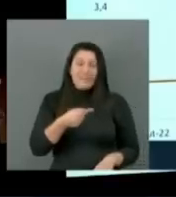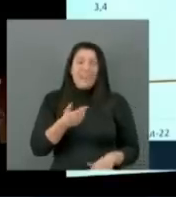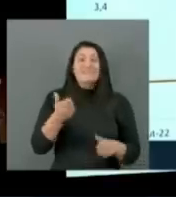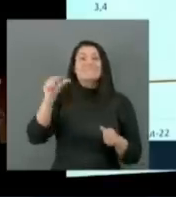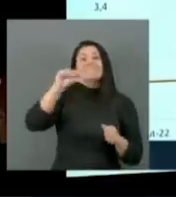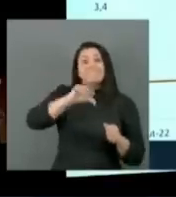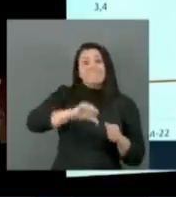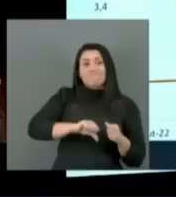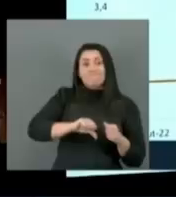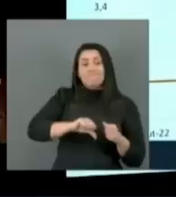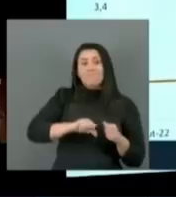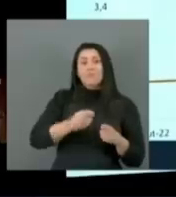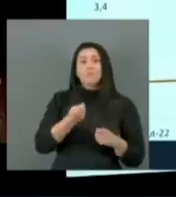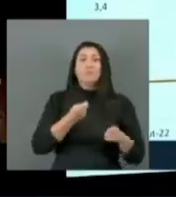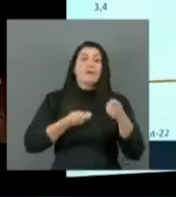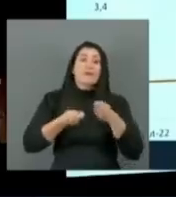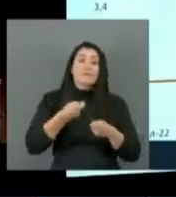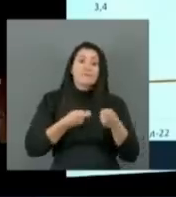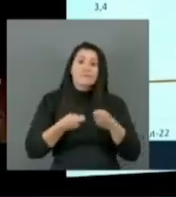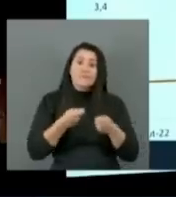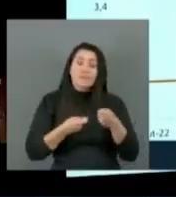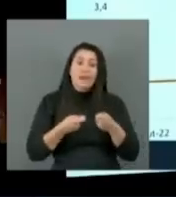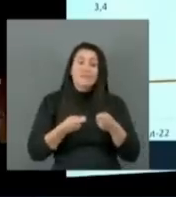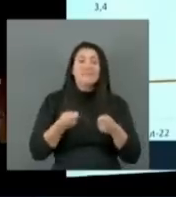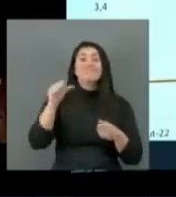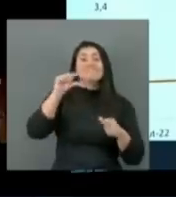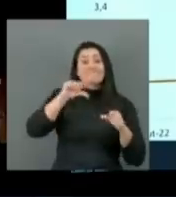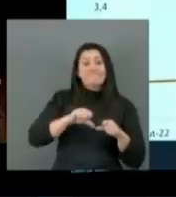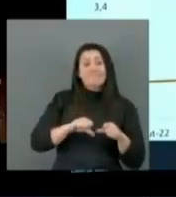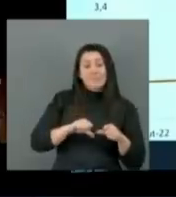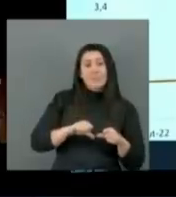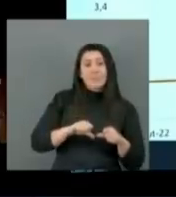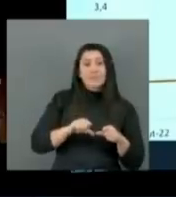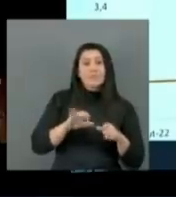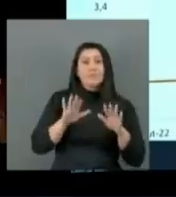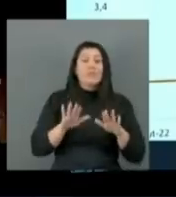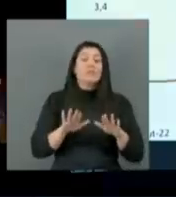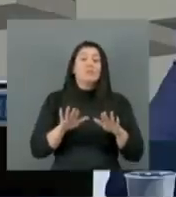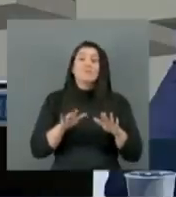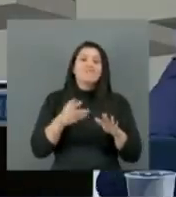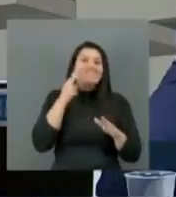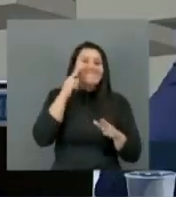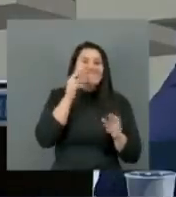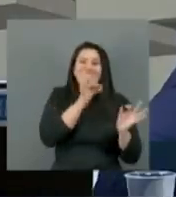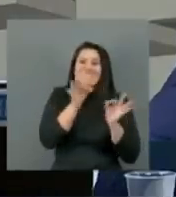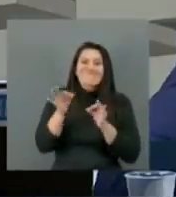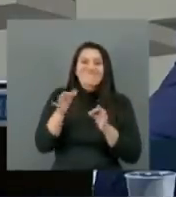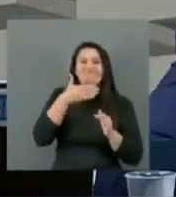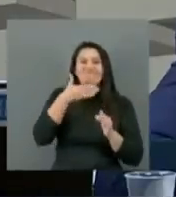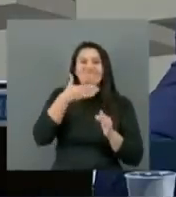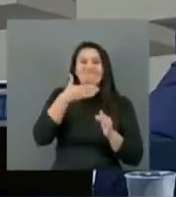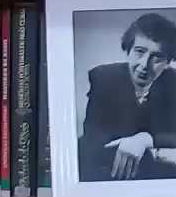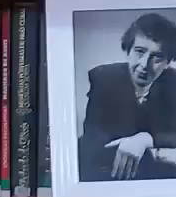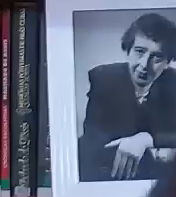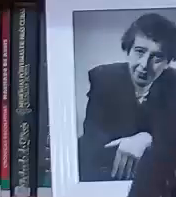semana mostrou alguma estabilidade na parte longa, mas uma piora na parte mais curta. Então a gente ainda não viu uma melhora de expectativa de inflação desde